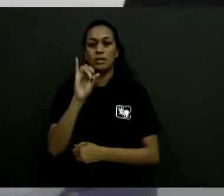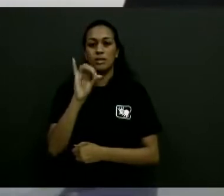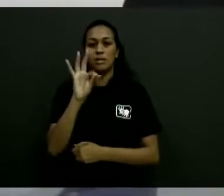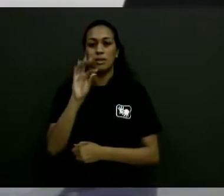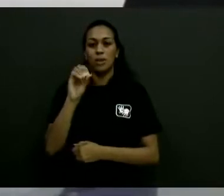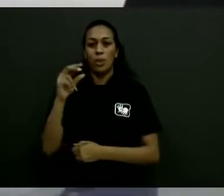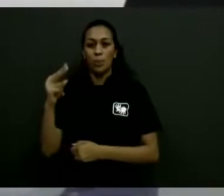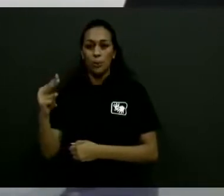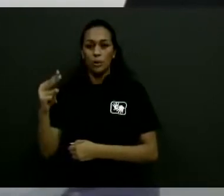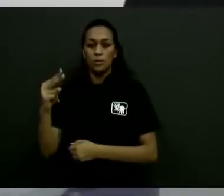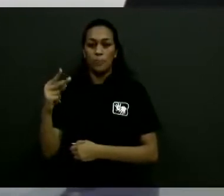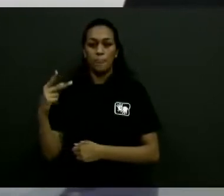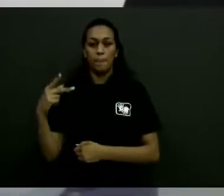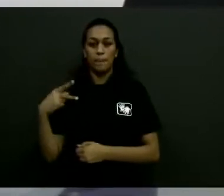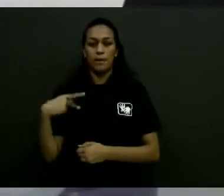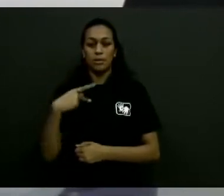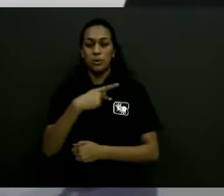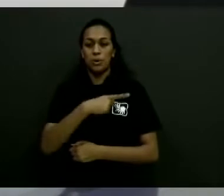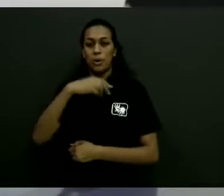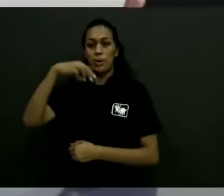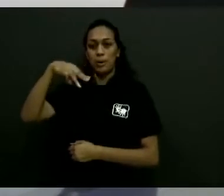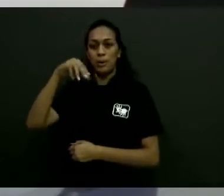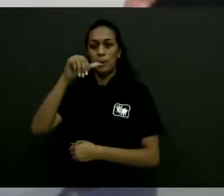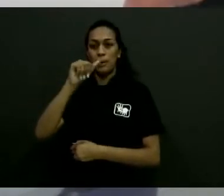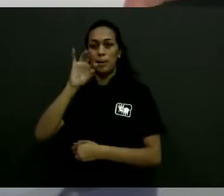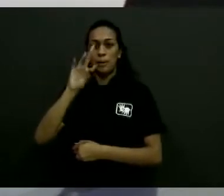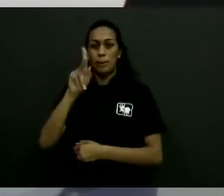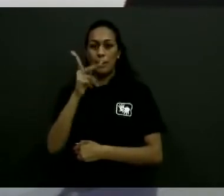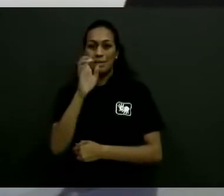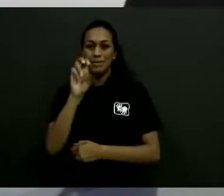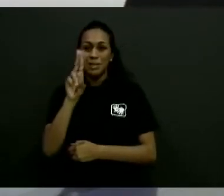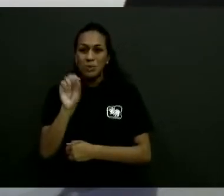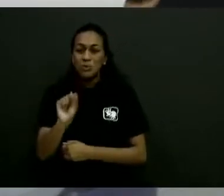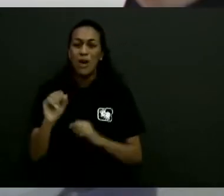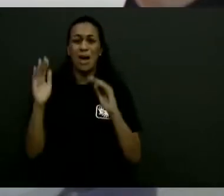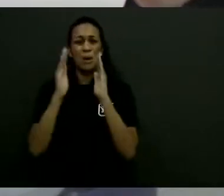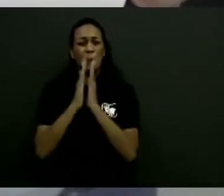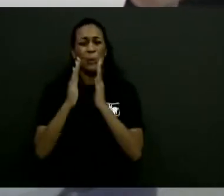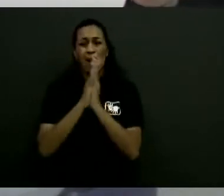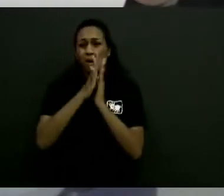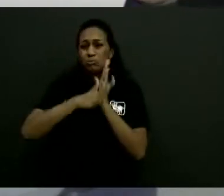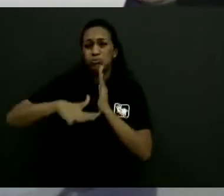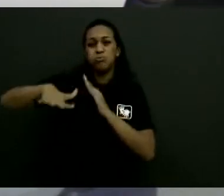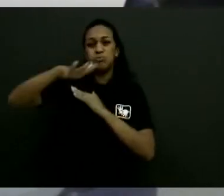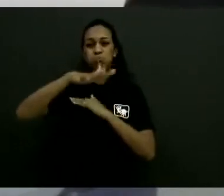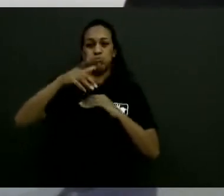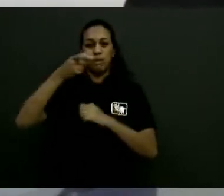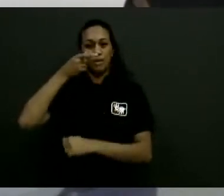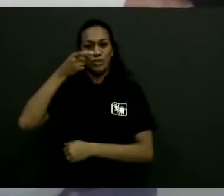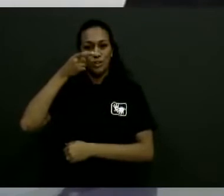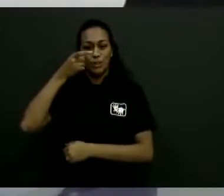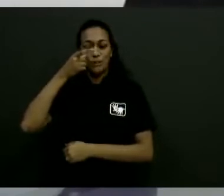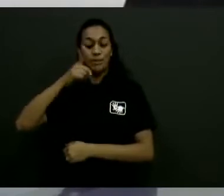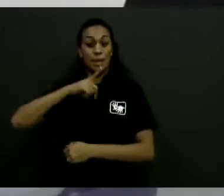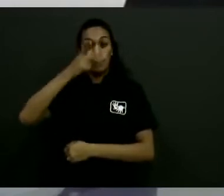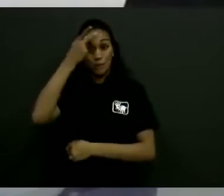Pastor Matheus Rúbia, você vai estar orando por nós, mas você vai fazer uma oração por todos nós aqui, por todos que estão nos assistindo. Porque tem muita